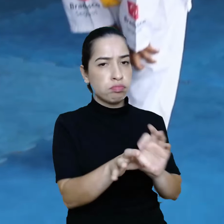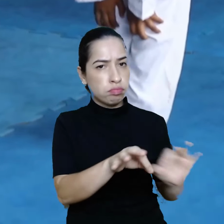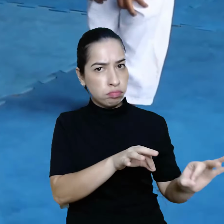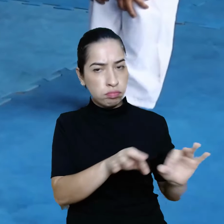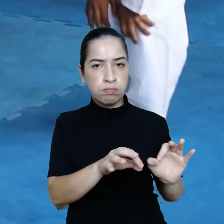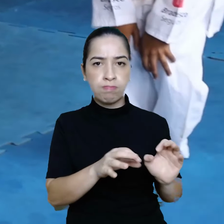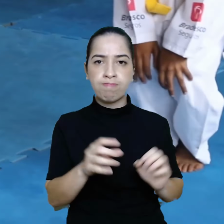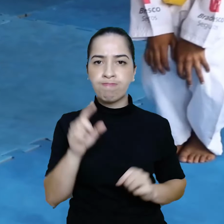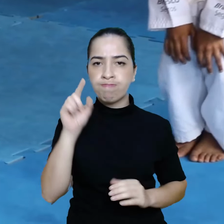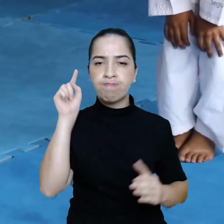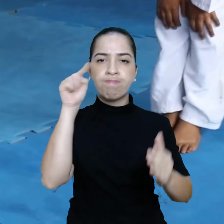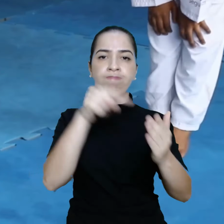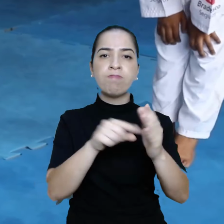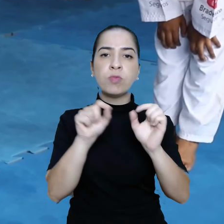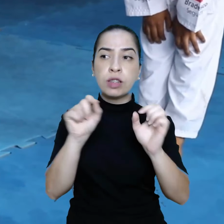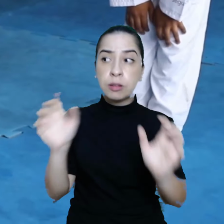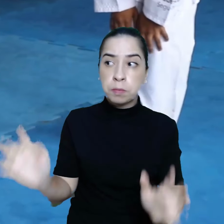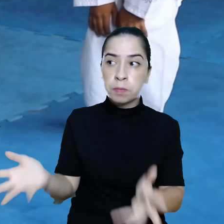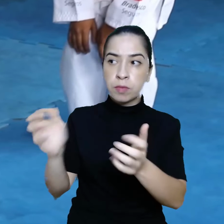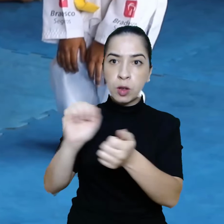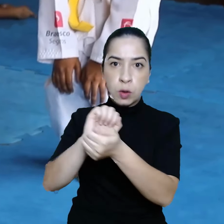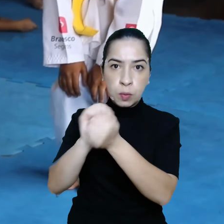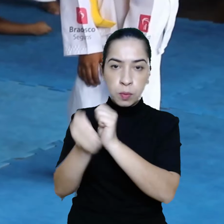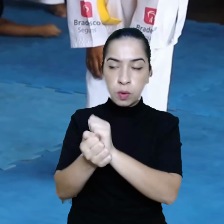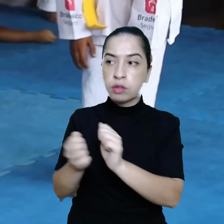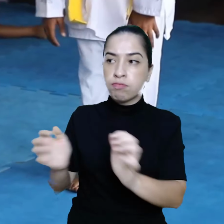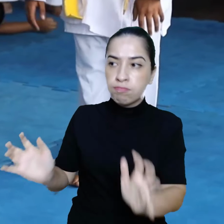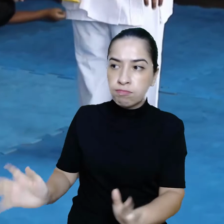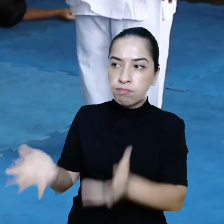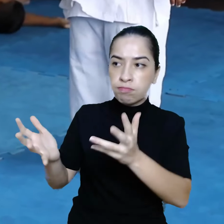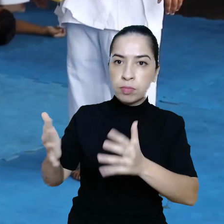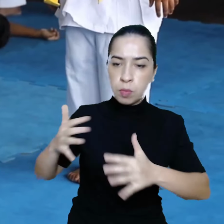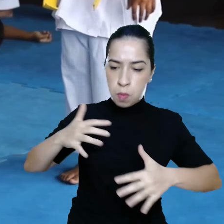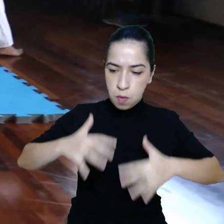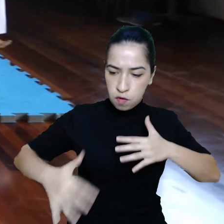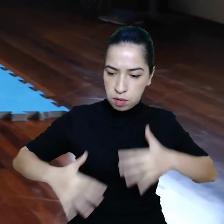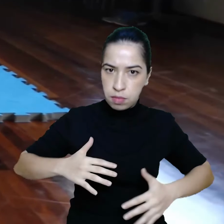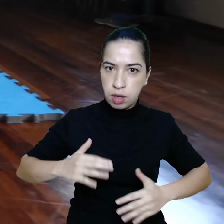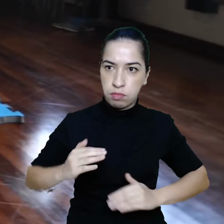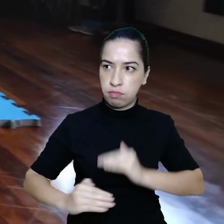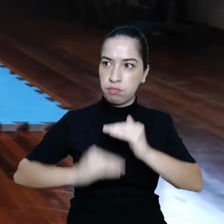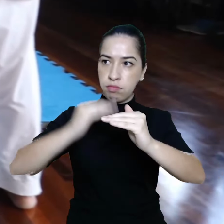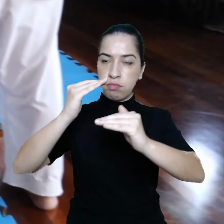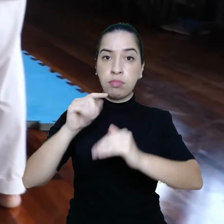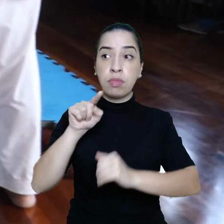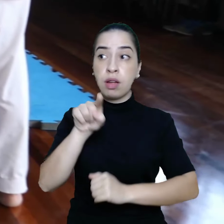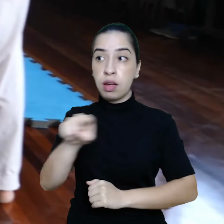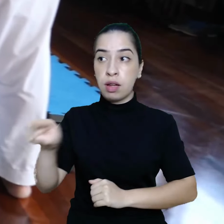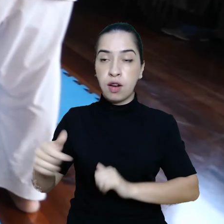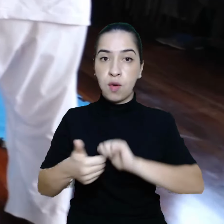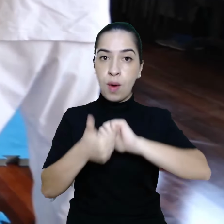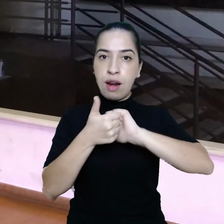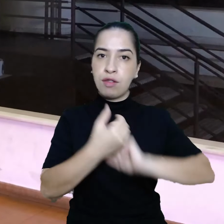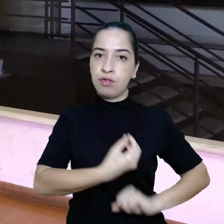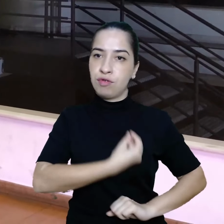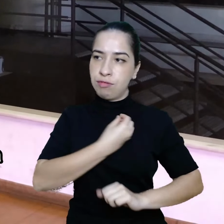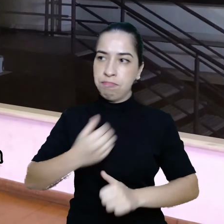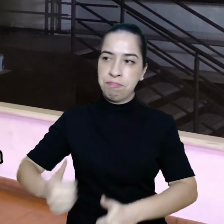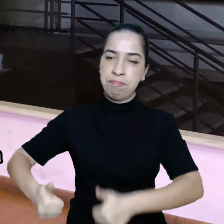principais objetivos incentivo à prática esportiva, um estímulo ao desenvolvimento motor e a melhoria na qualidade de